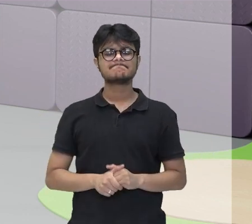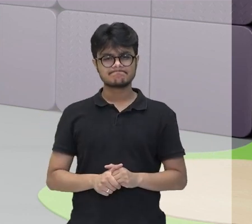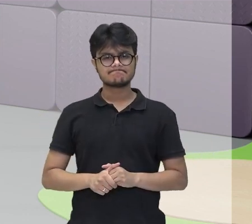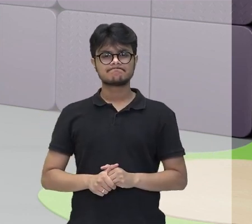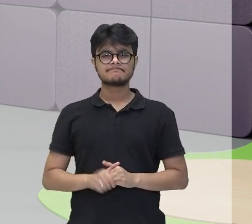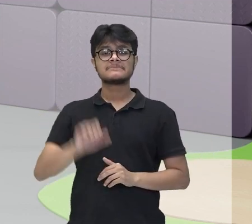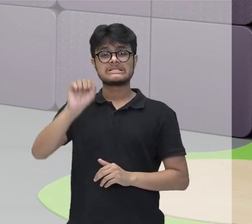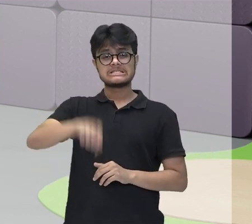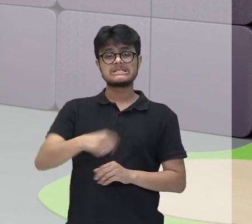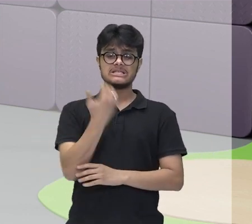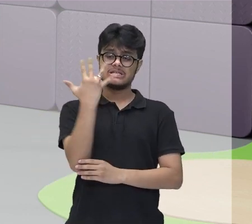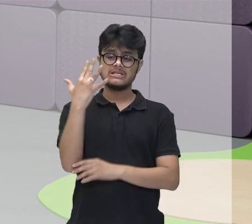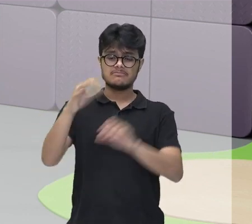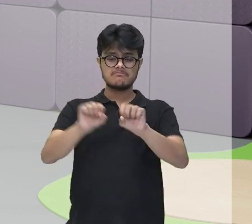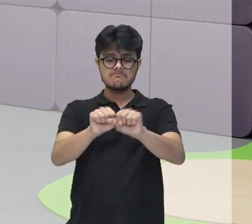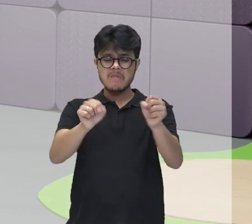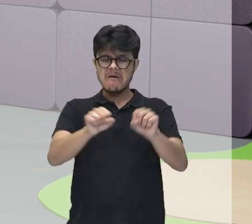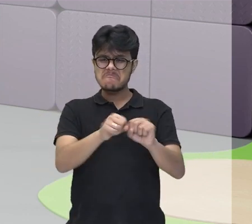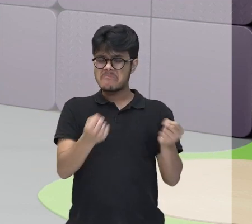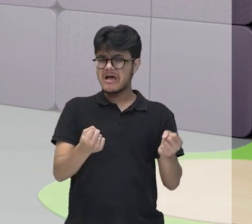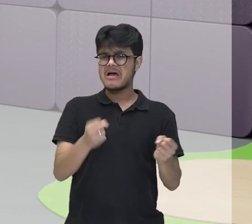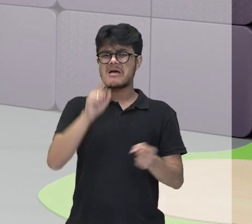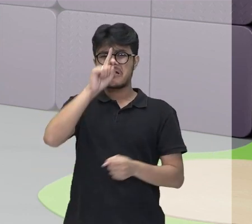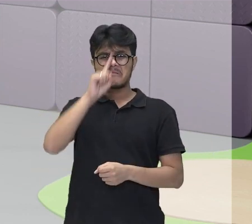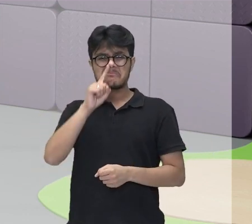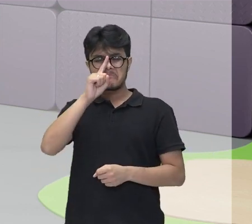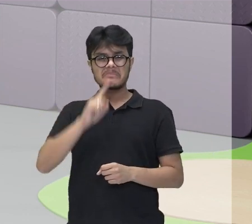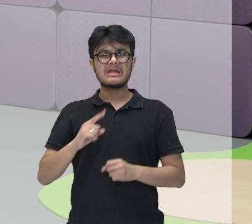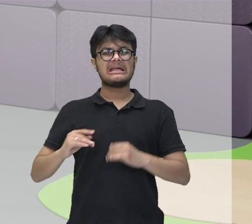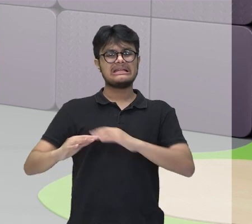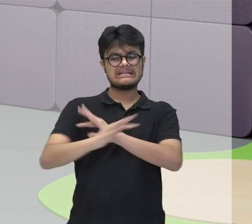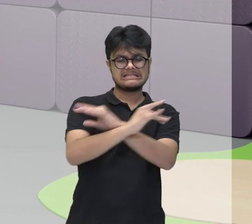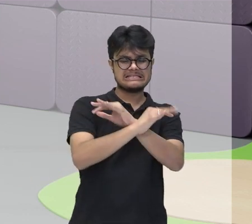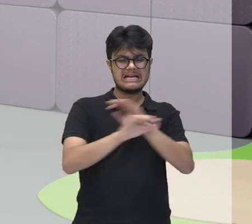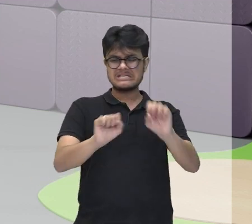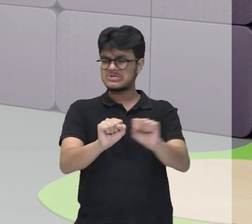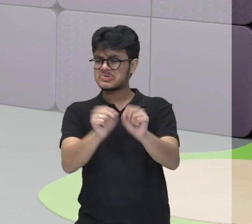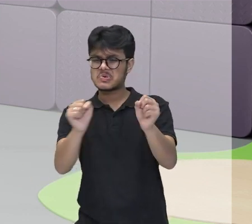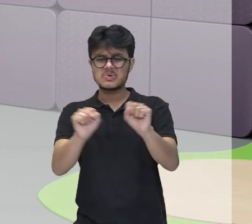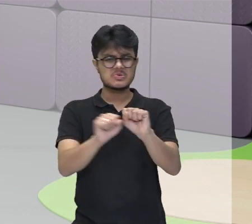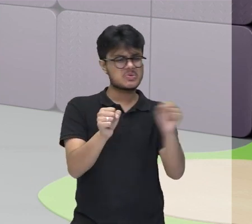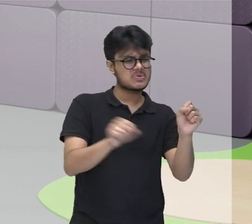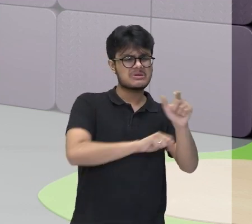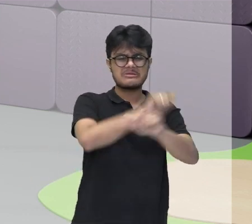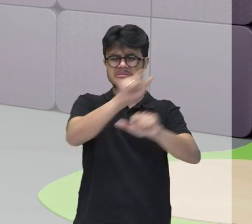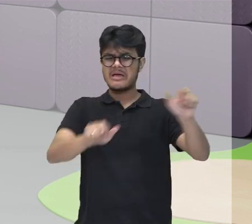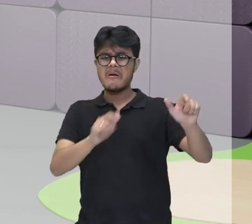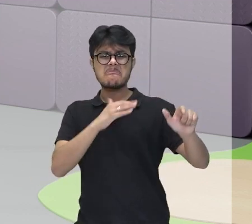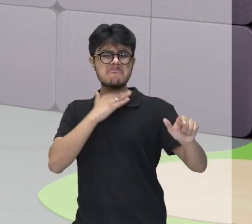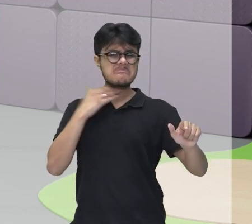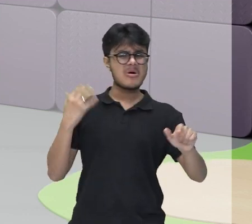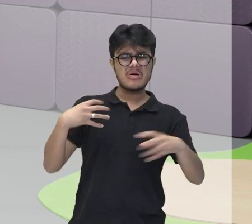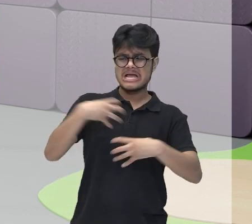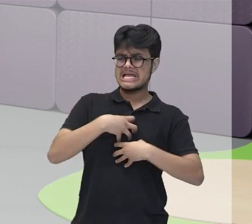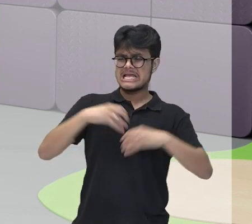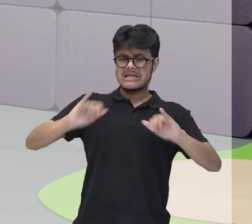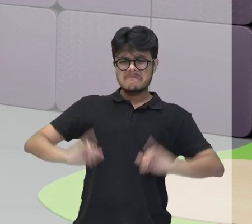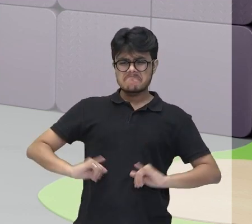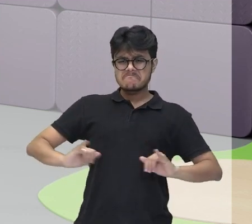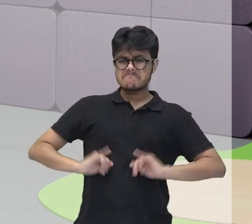desastres ambientais, calamidades públicas, né, em que pessoas estão ali